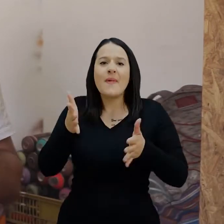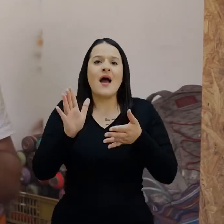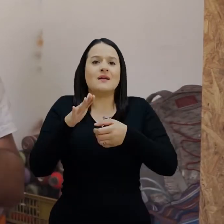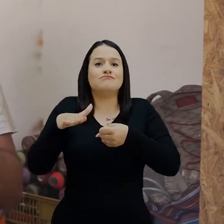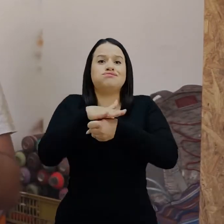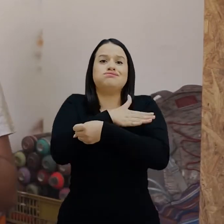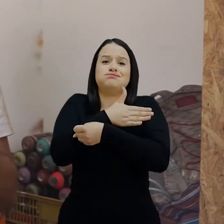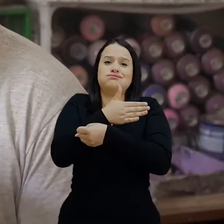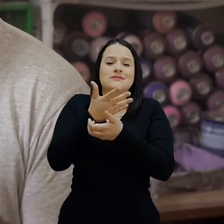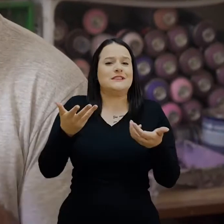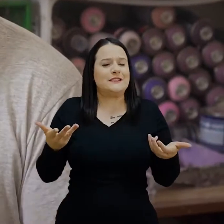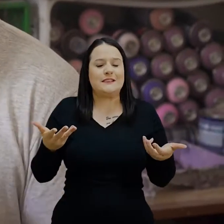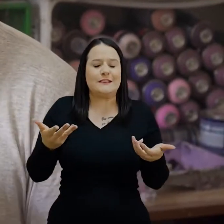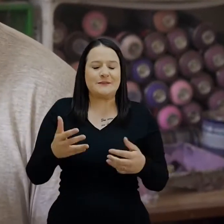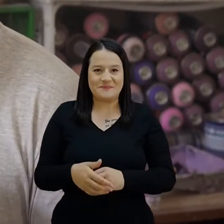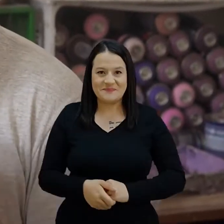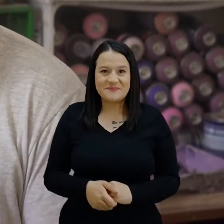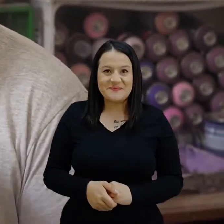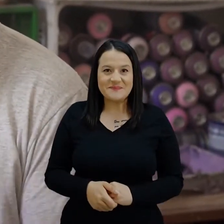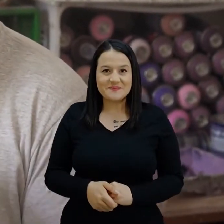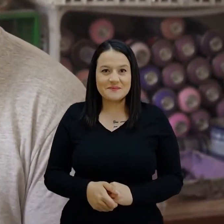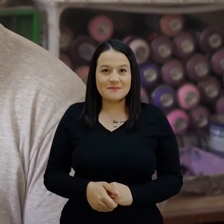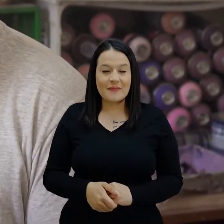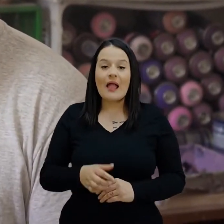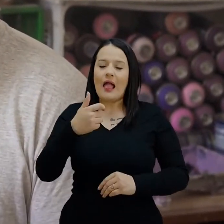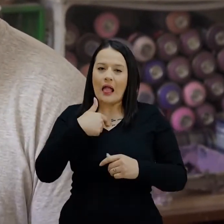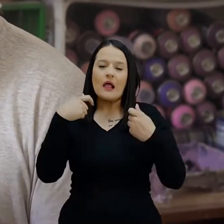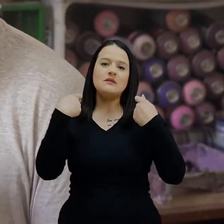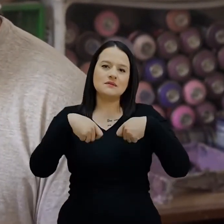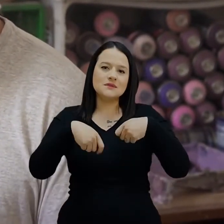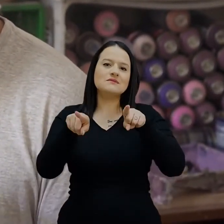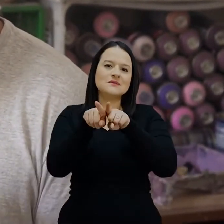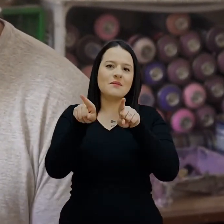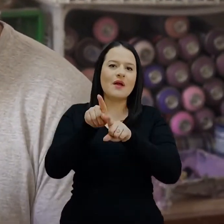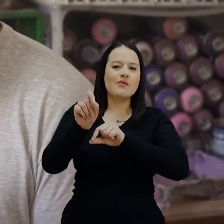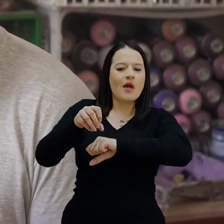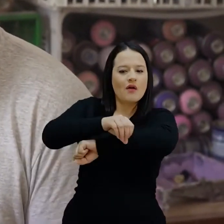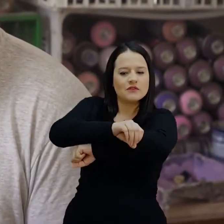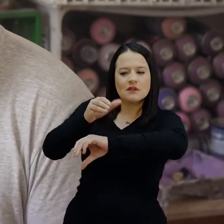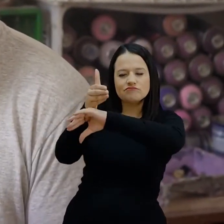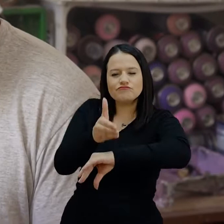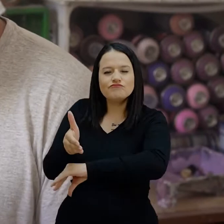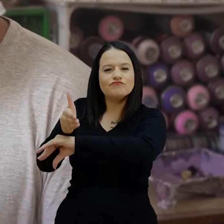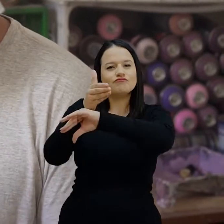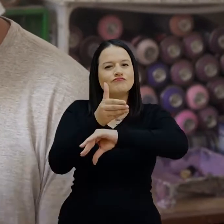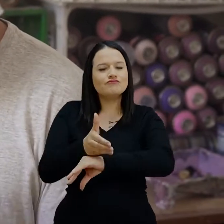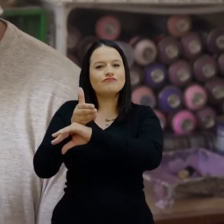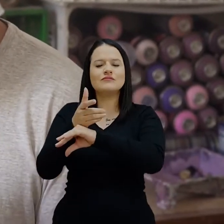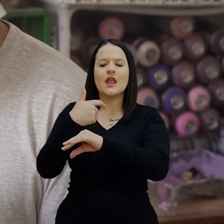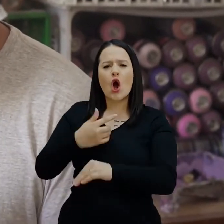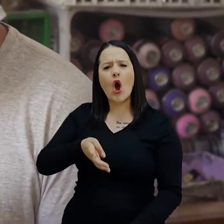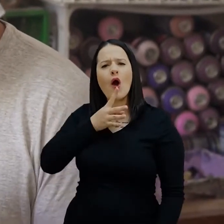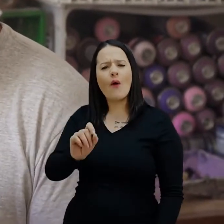as paredes não dão conta. Isso de participar de oficinas, eu também conheci um pouco a técnica de stencil. Aí